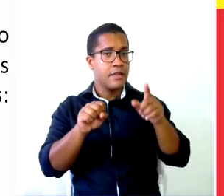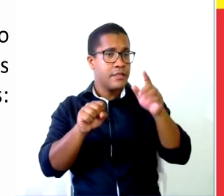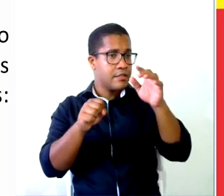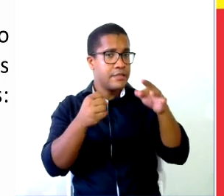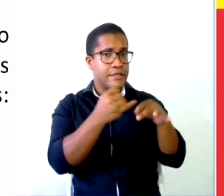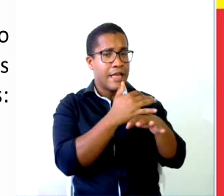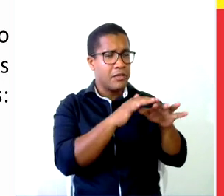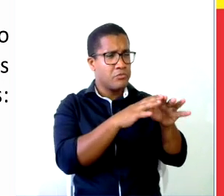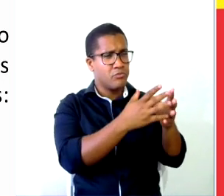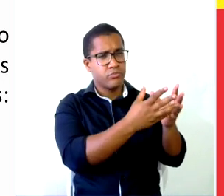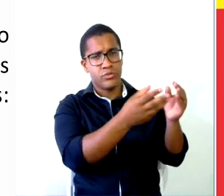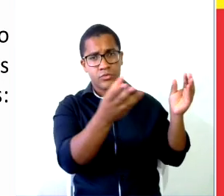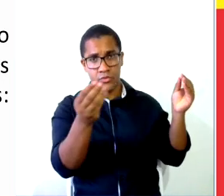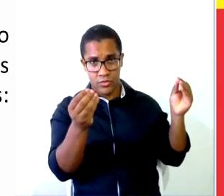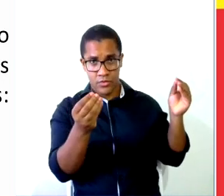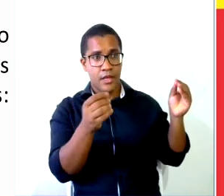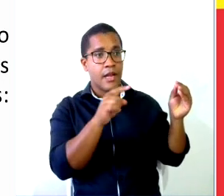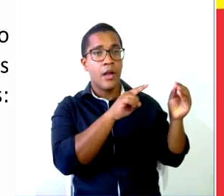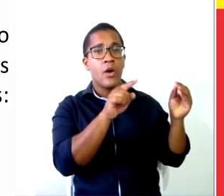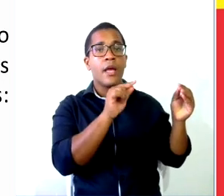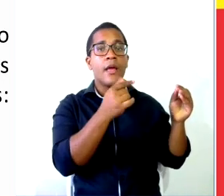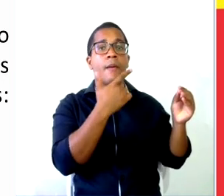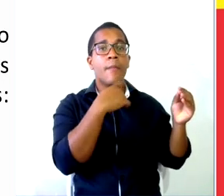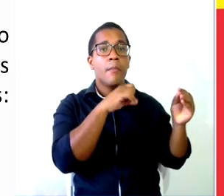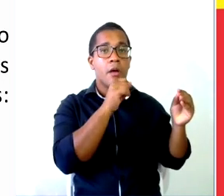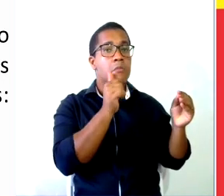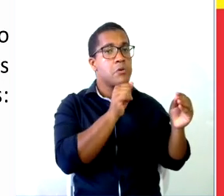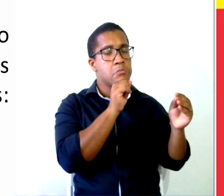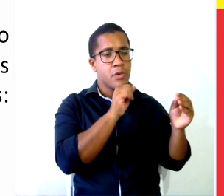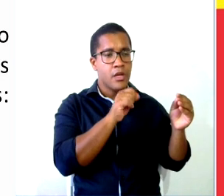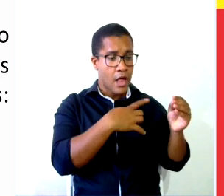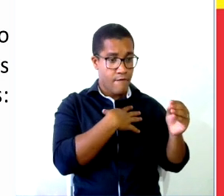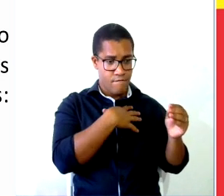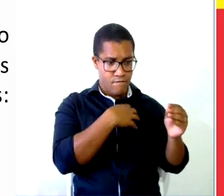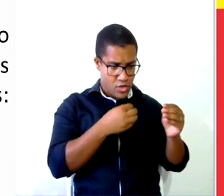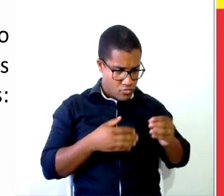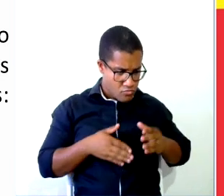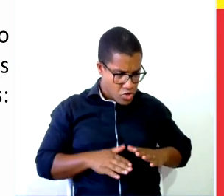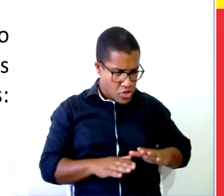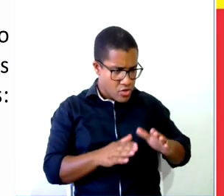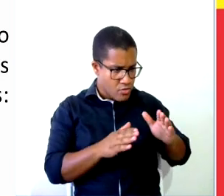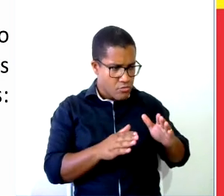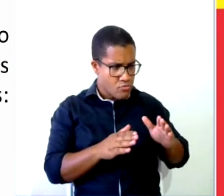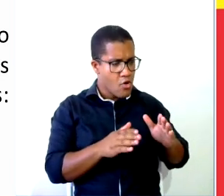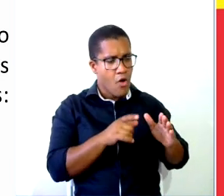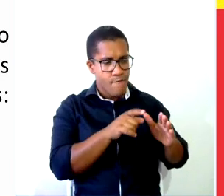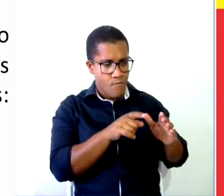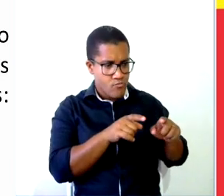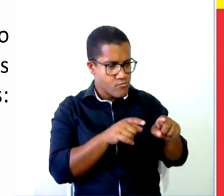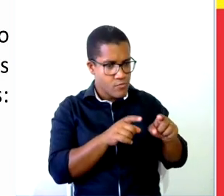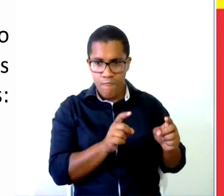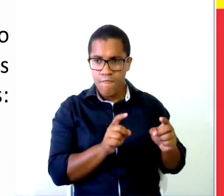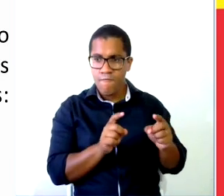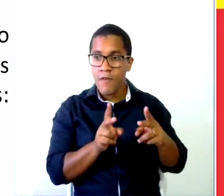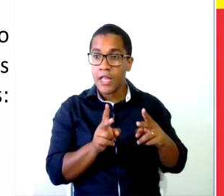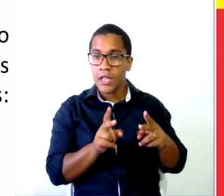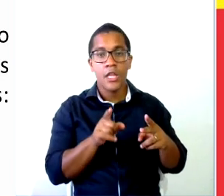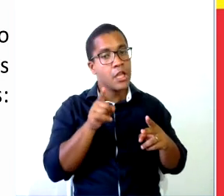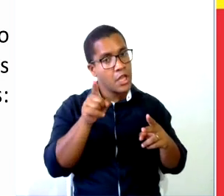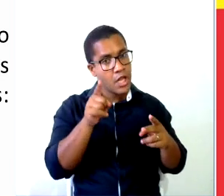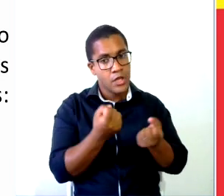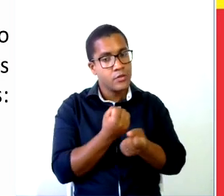Enquanto que, em Atenas, só podia fazer se tratar de uma